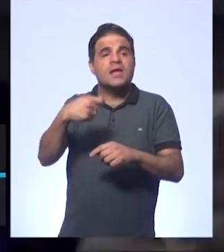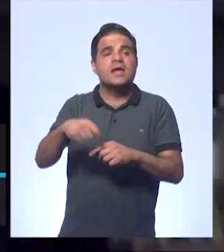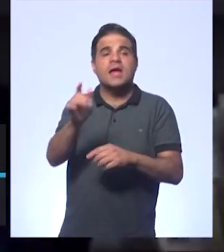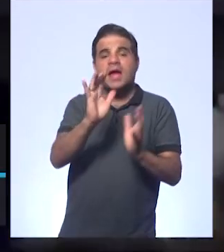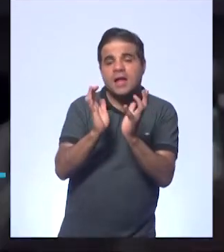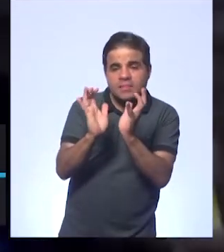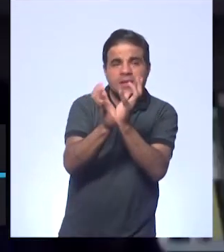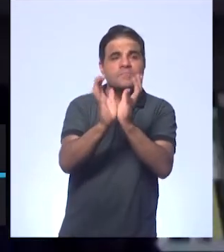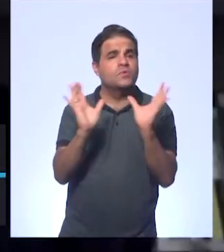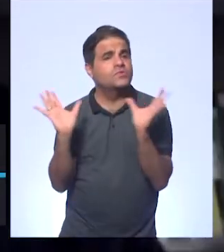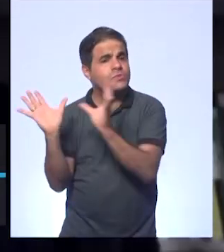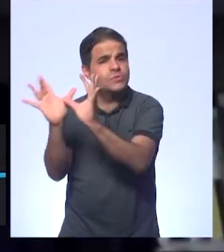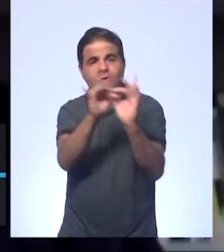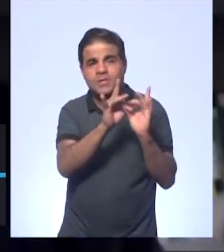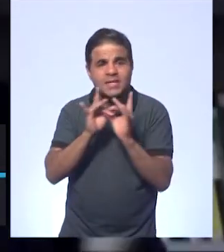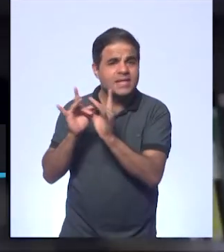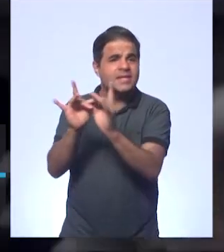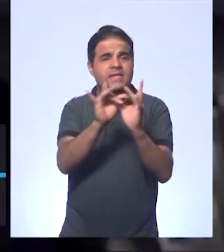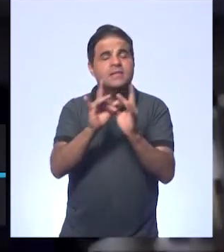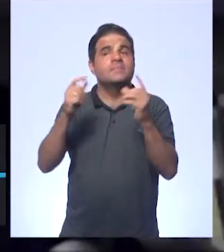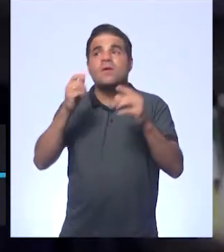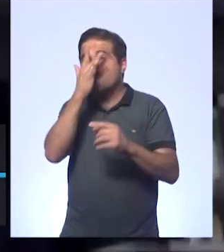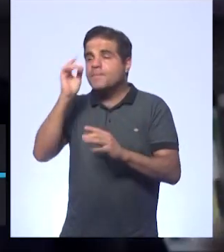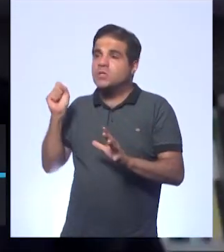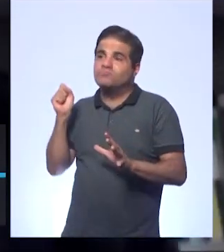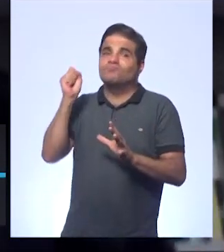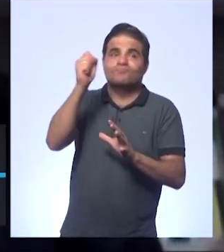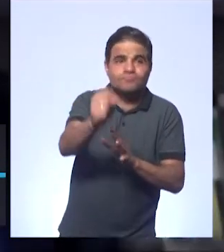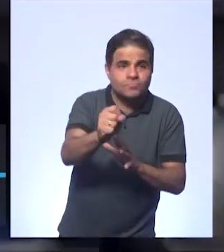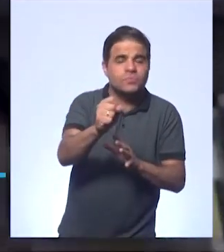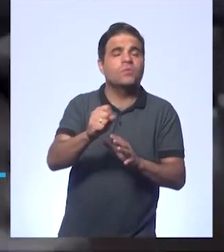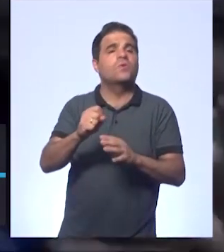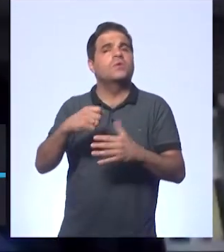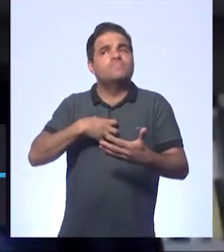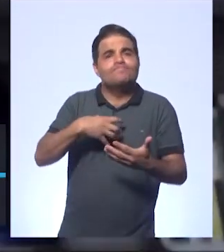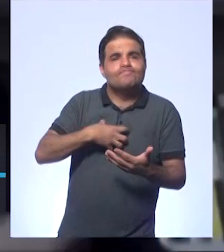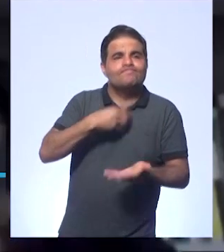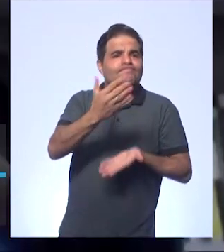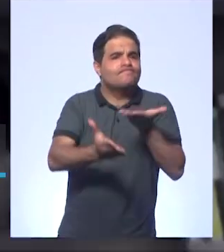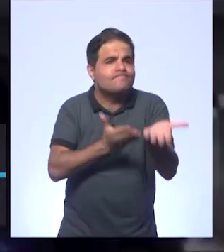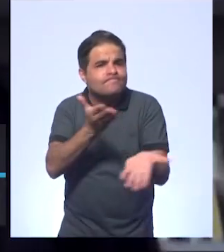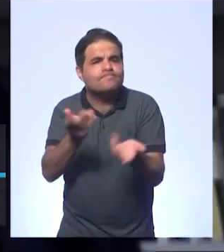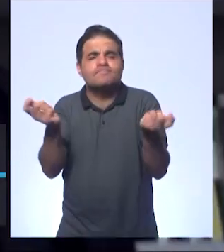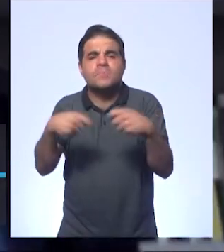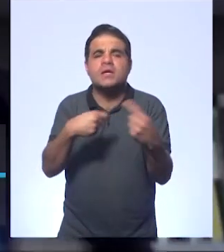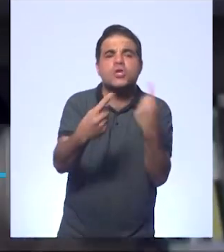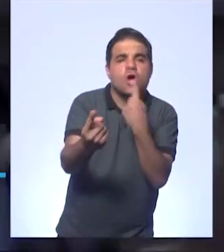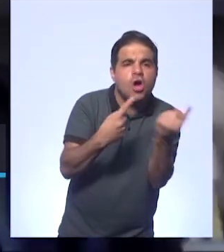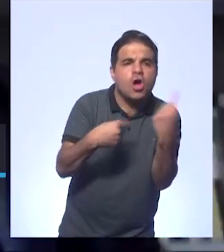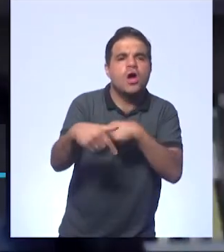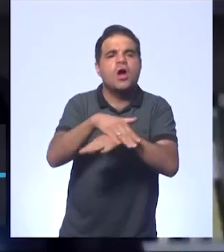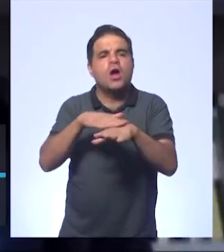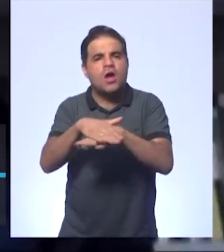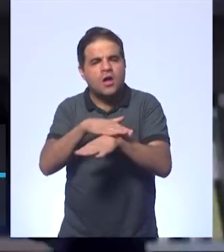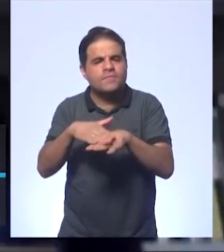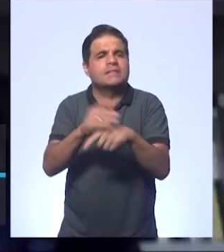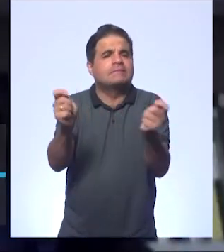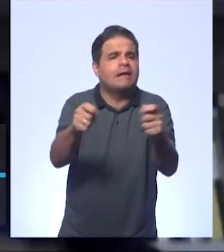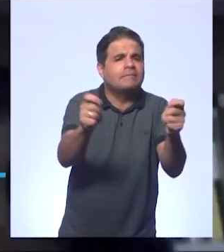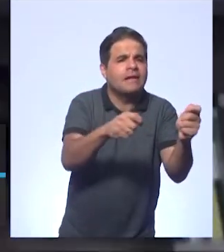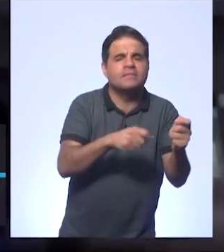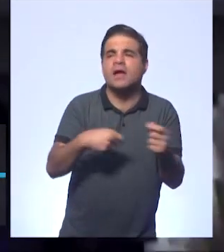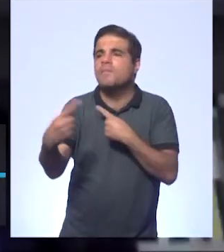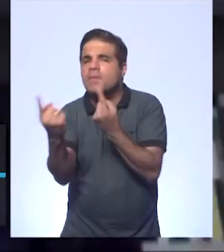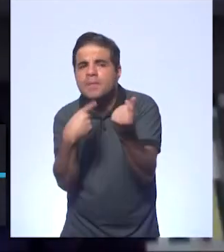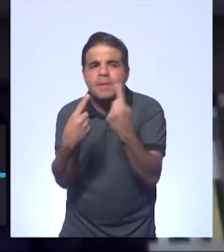as tribos se unissem. Precisava alguém com esse jogo de cintura que pudesse conversar, fizesse